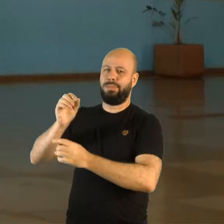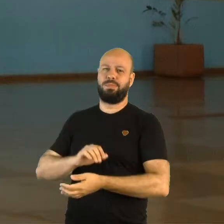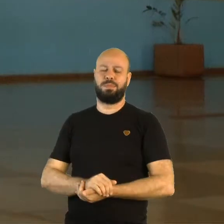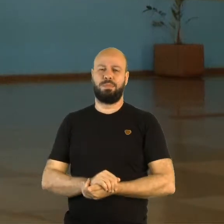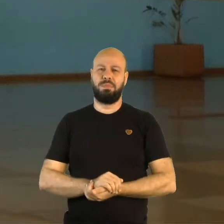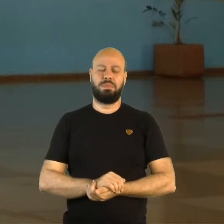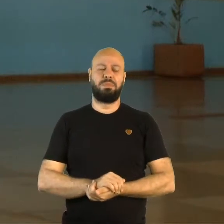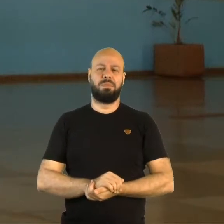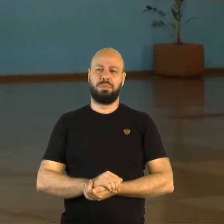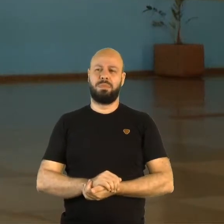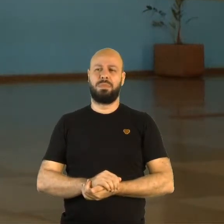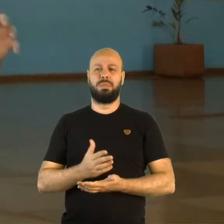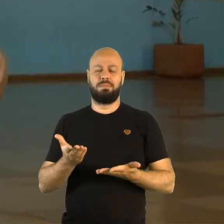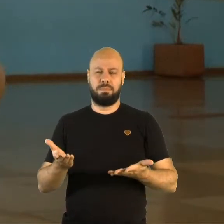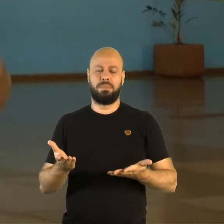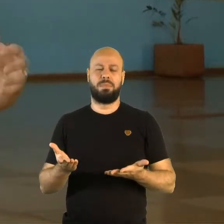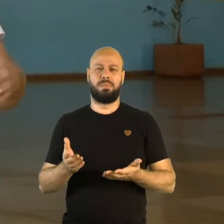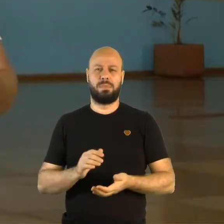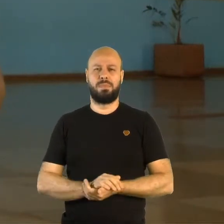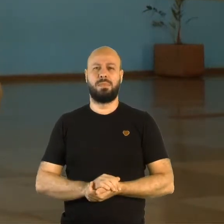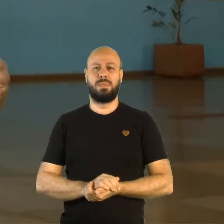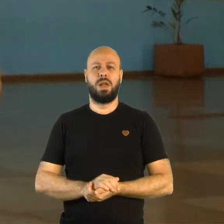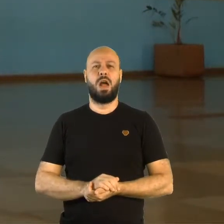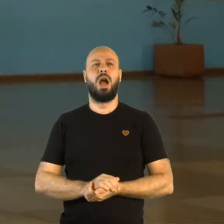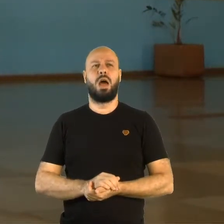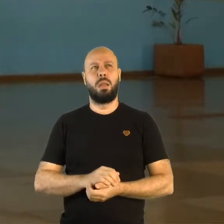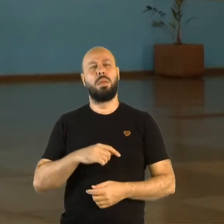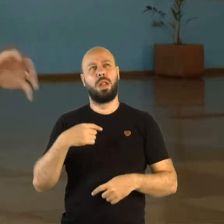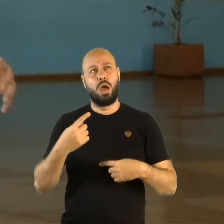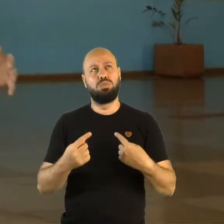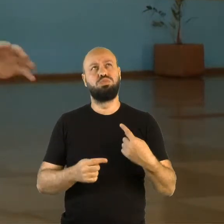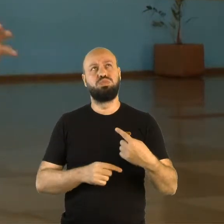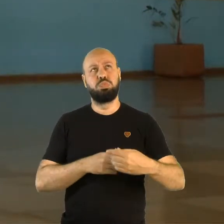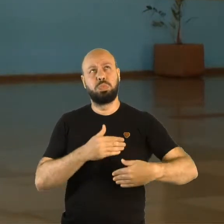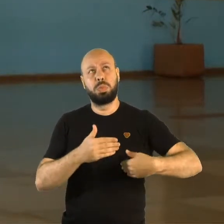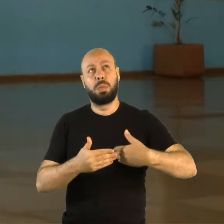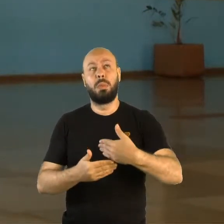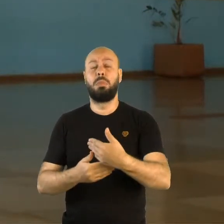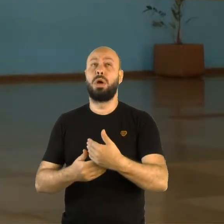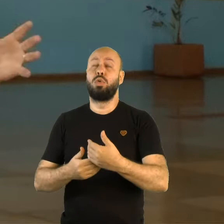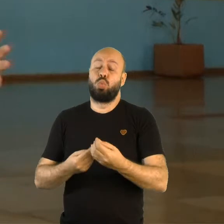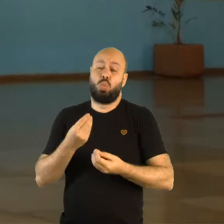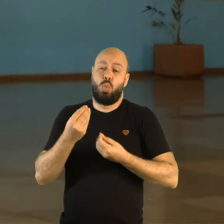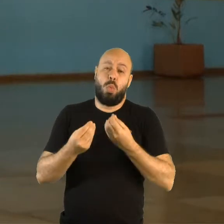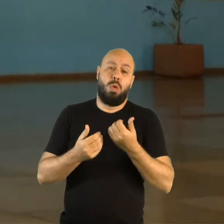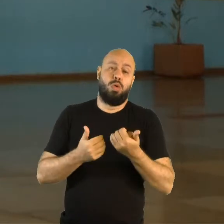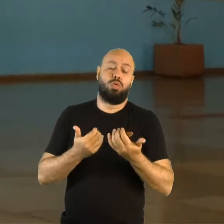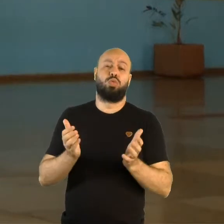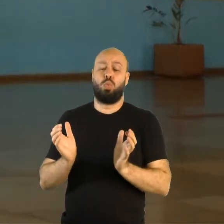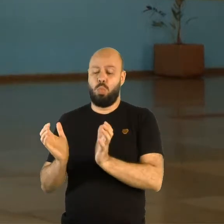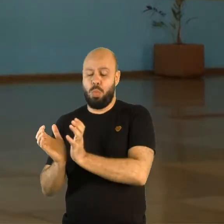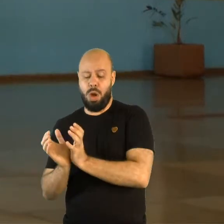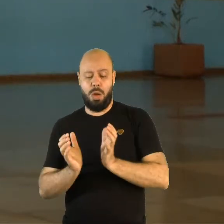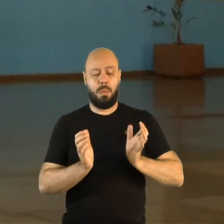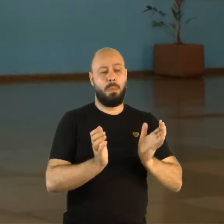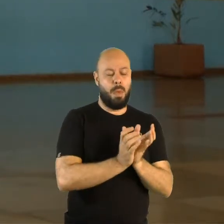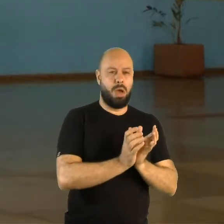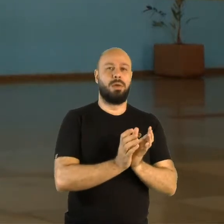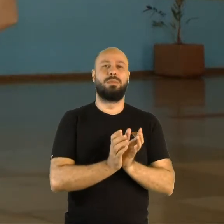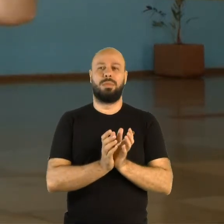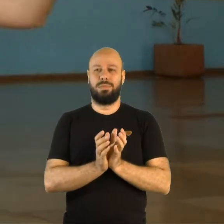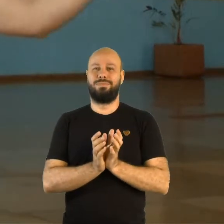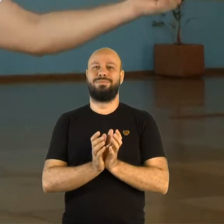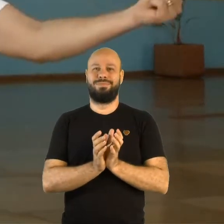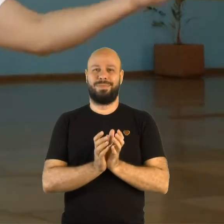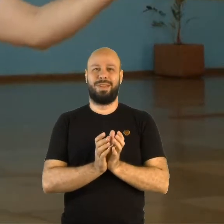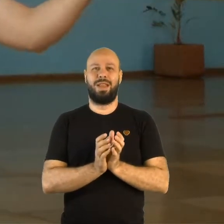cesta de um lado uma cesta de o outro e desenvolveu-se a dinâmica do jogo de fazer o jogo por equipe saúde uma equipe tem o